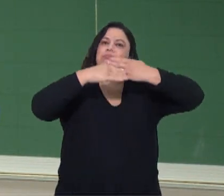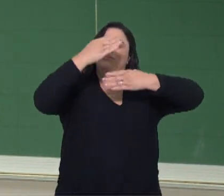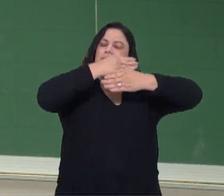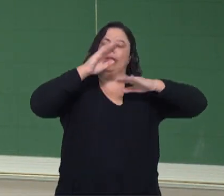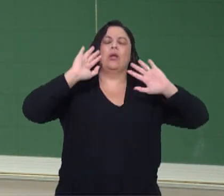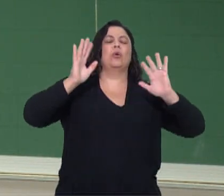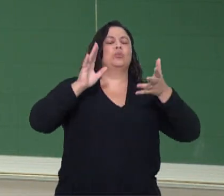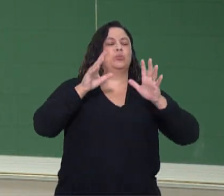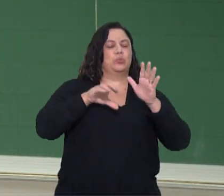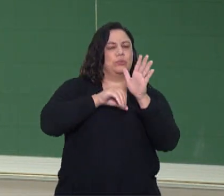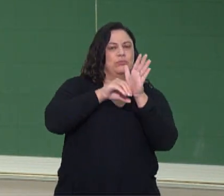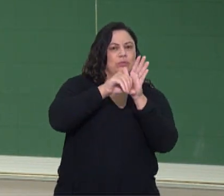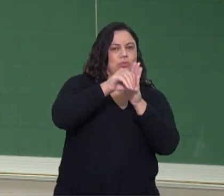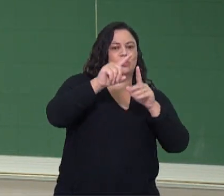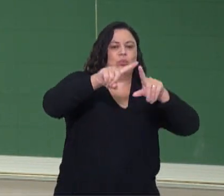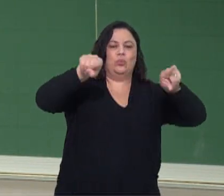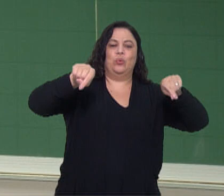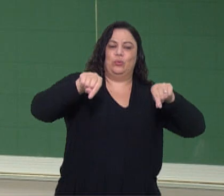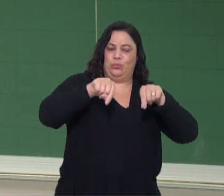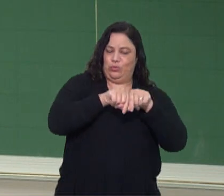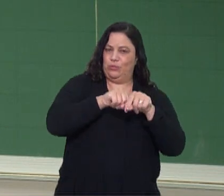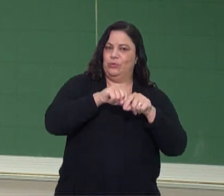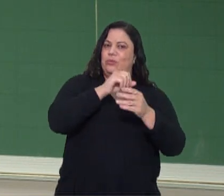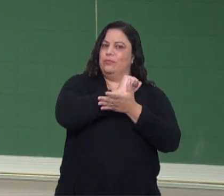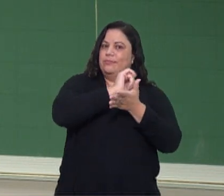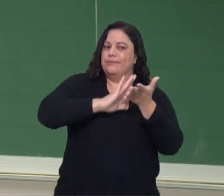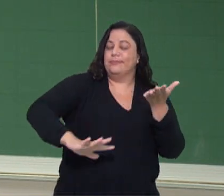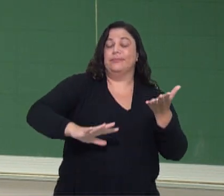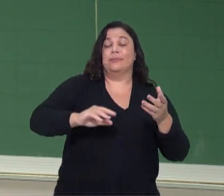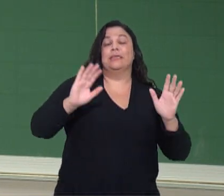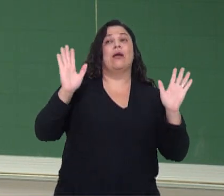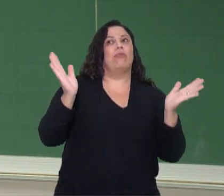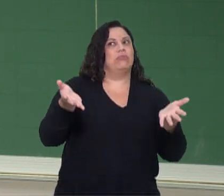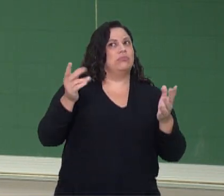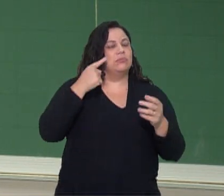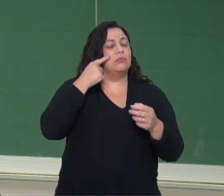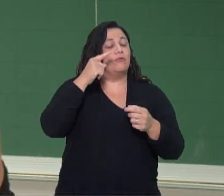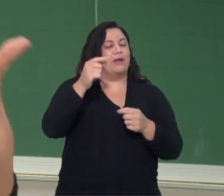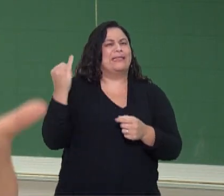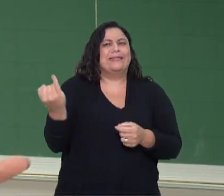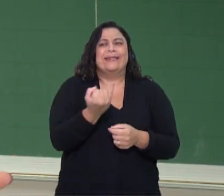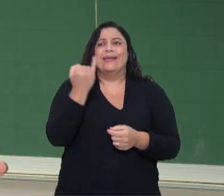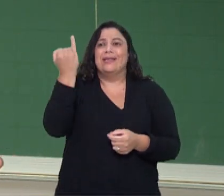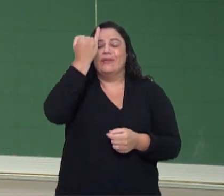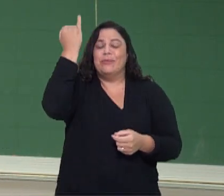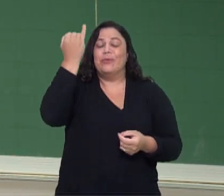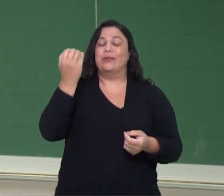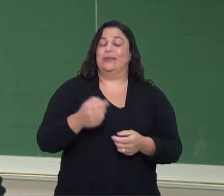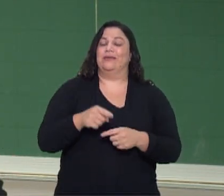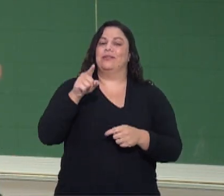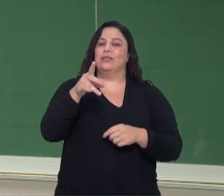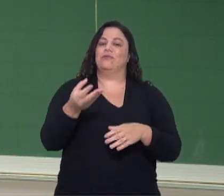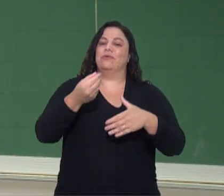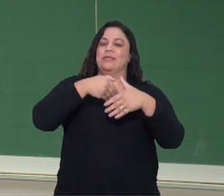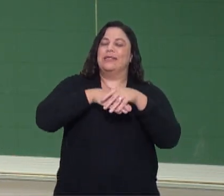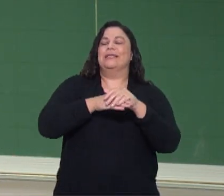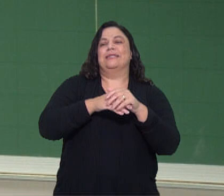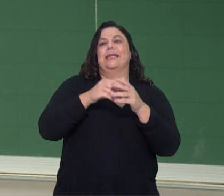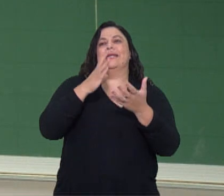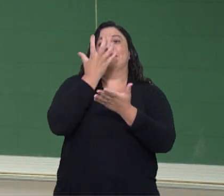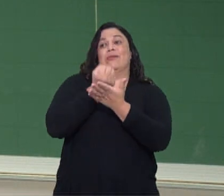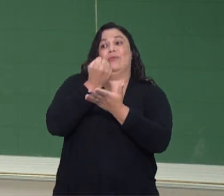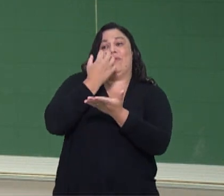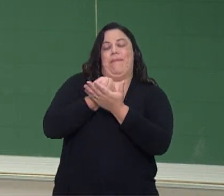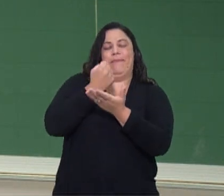Classroom. Façam as atividades, nós já estamos encerrando o trimestre. É importante que vocês entrem no aplicativo e que vocês façam